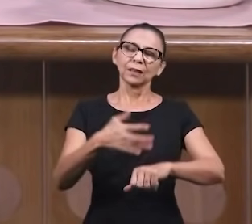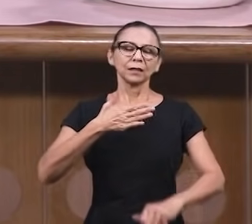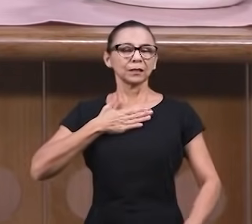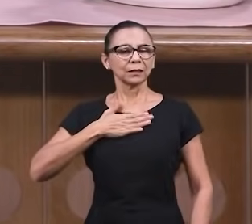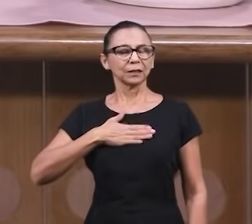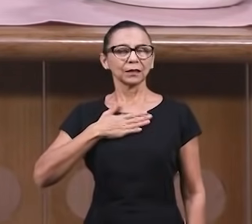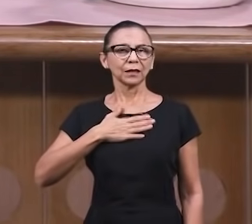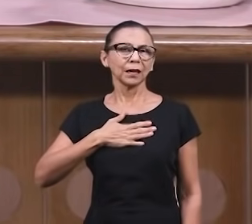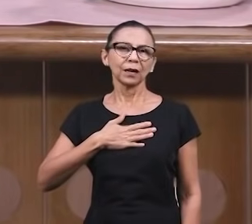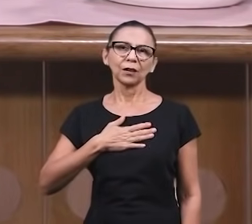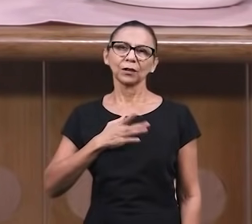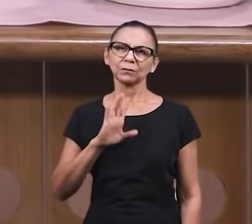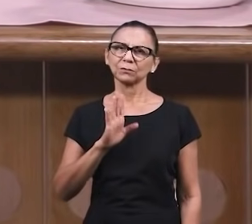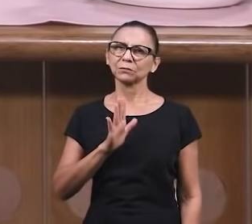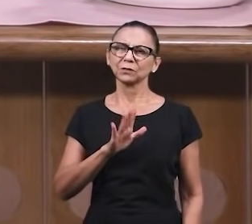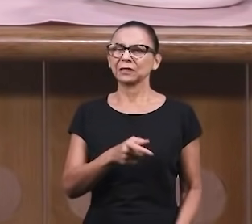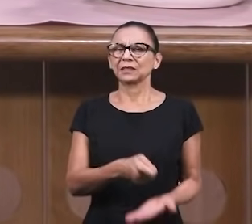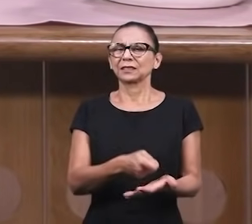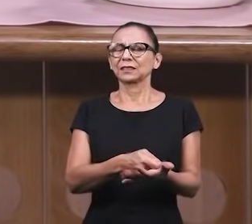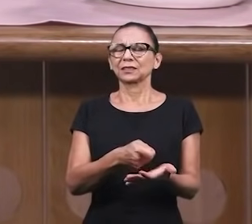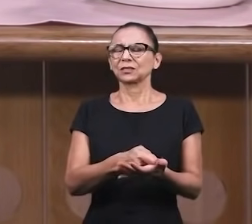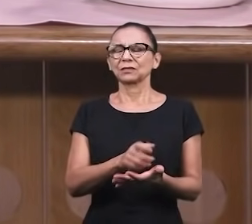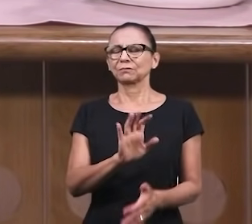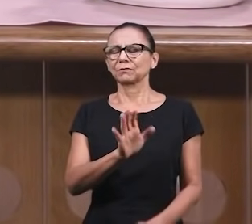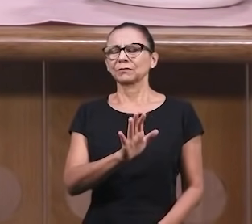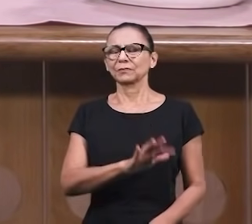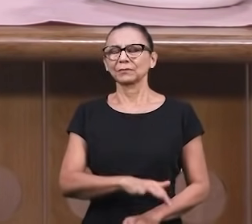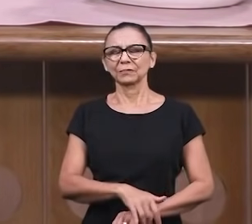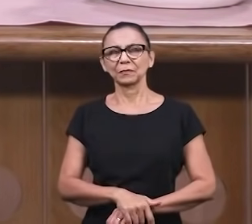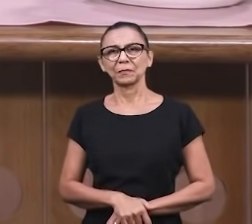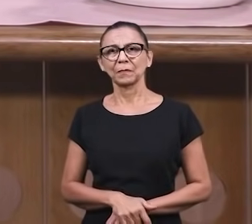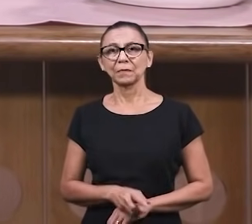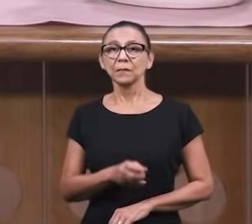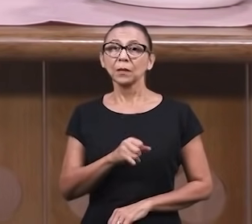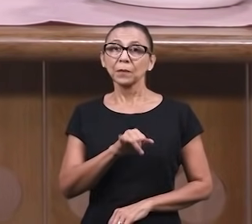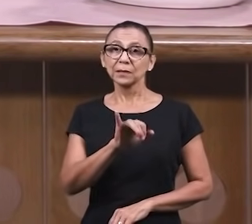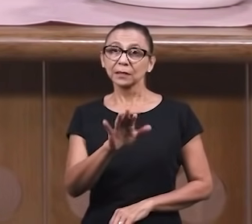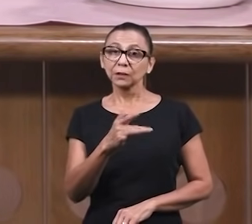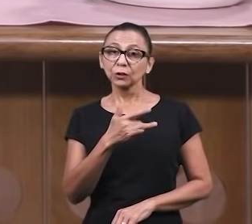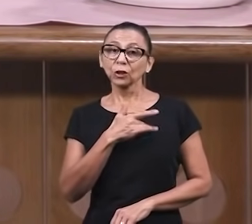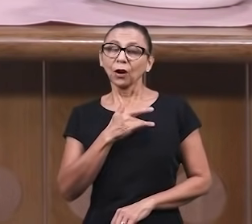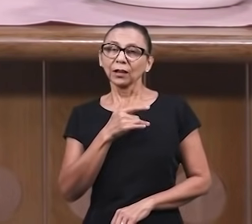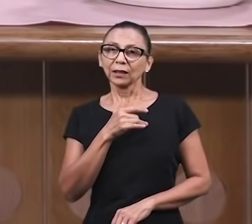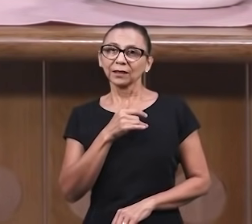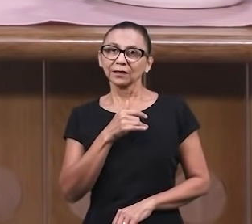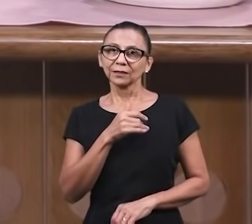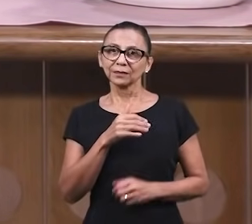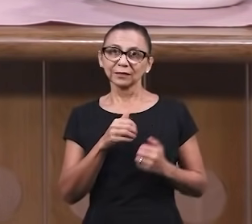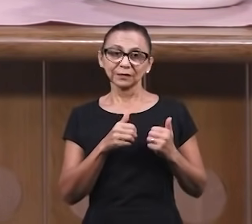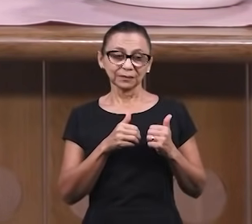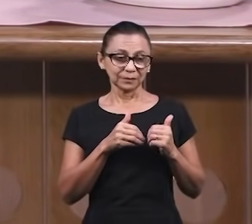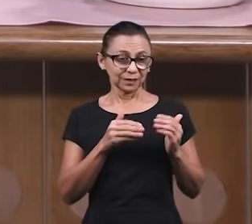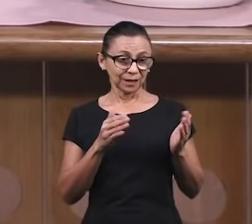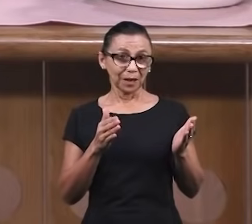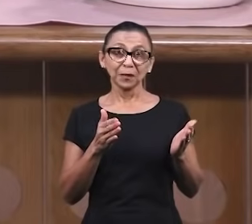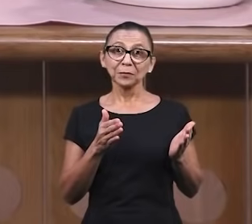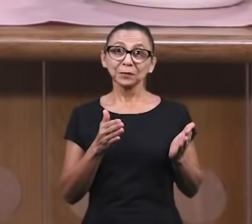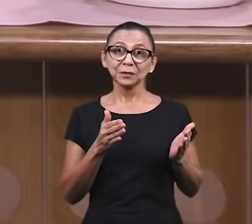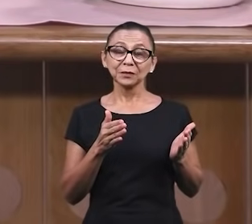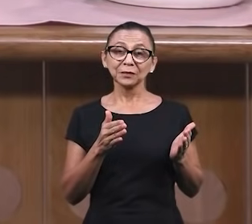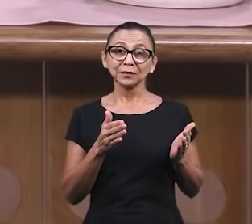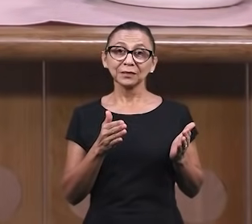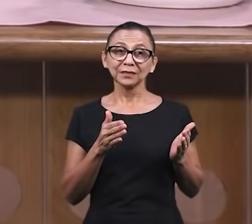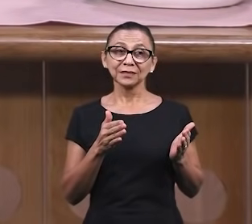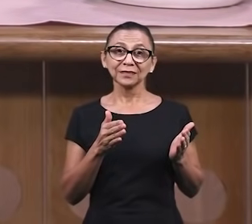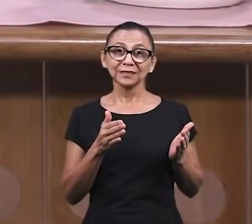não vai te forçar. Então ele toca no seu coração. Quando você abre, ele entra e o que vai acontecer